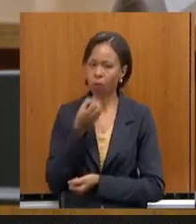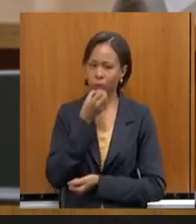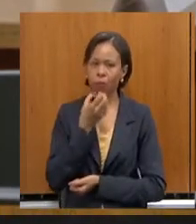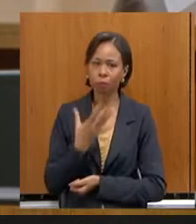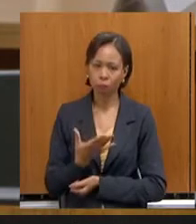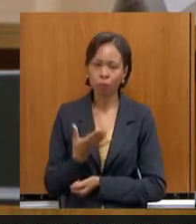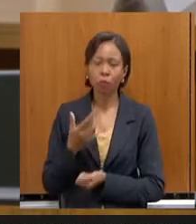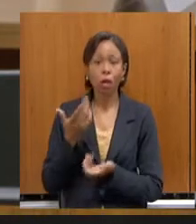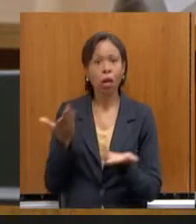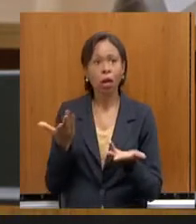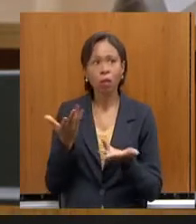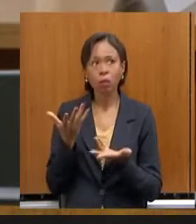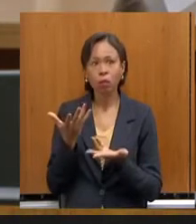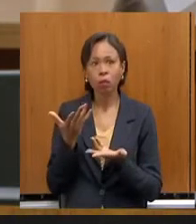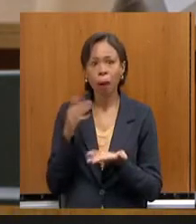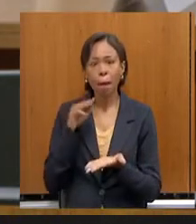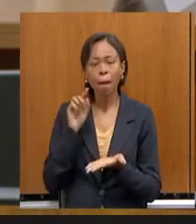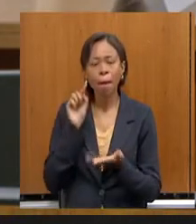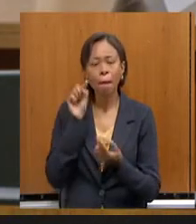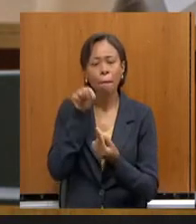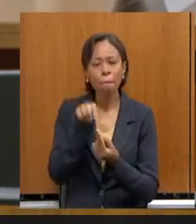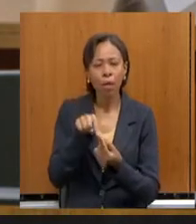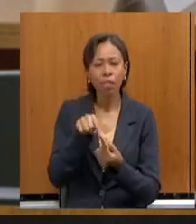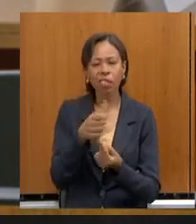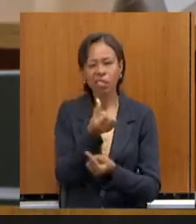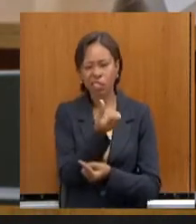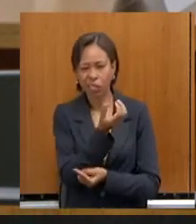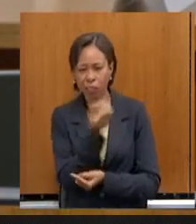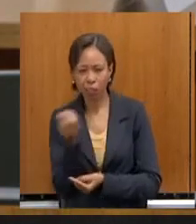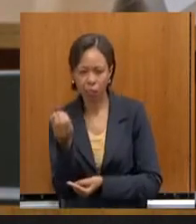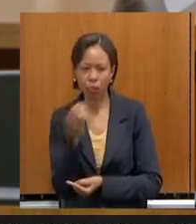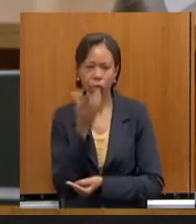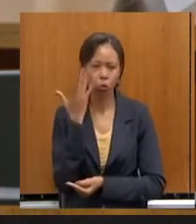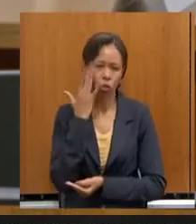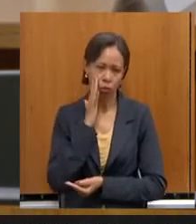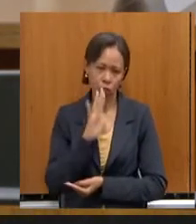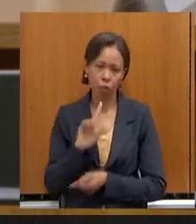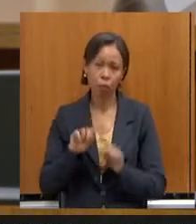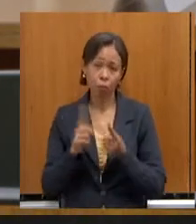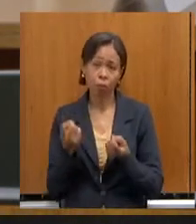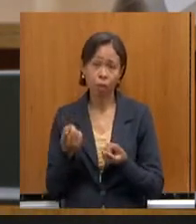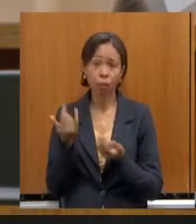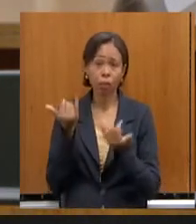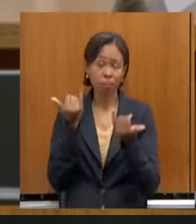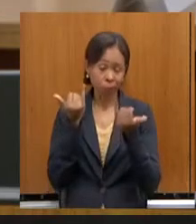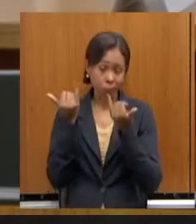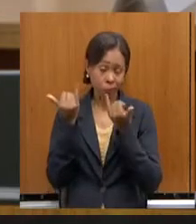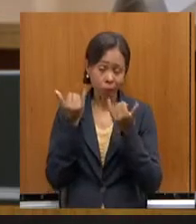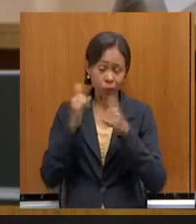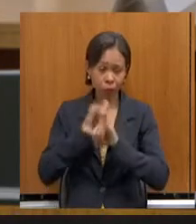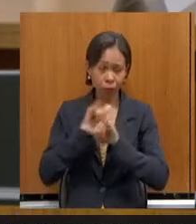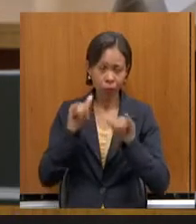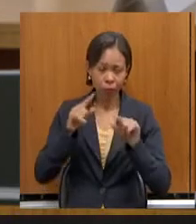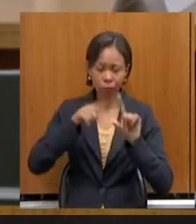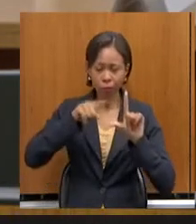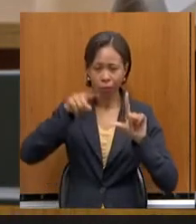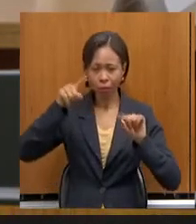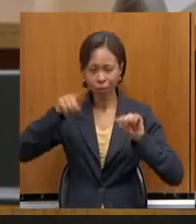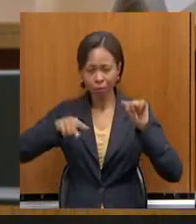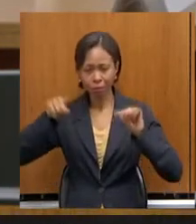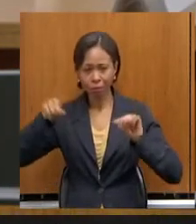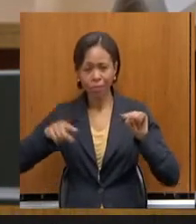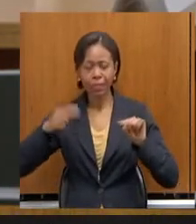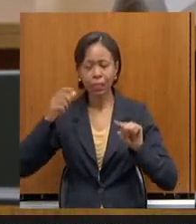de análise é 600 dias mas também estamos né como Demonstra o gráfico trabalhando incansavelmente para